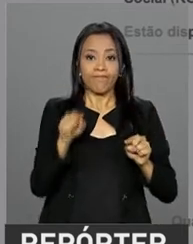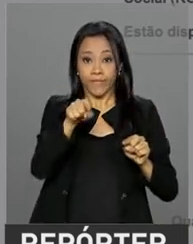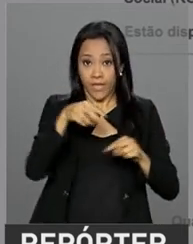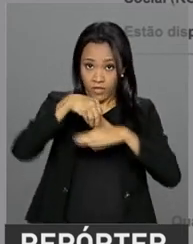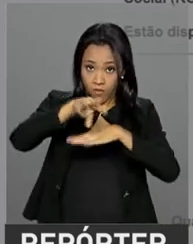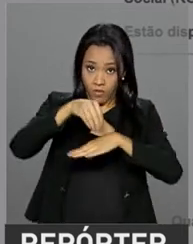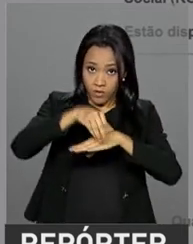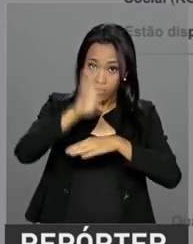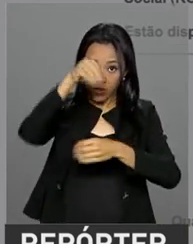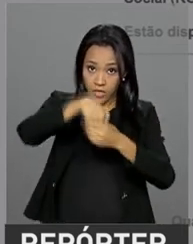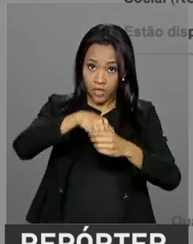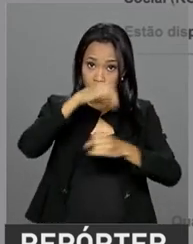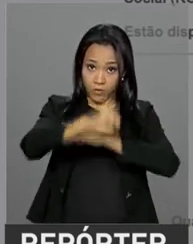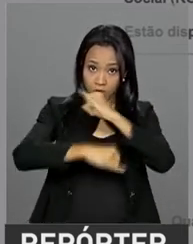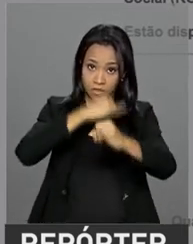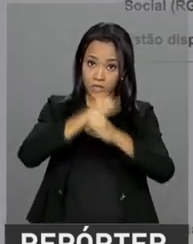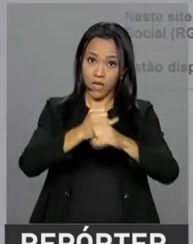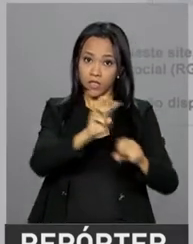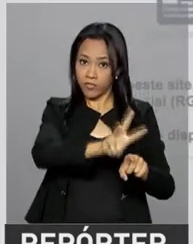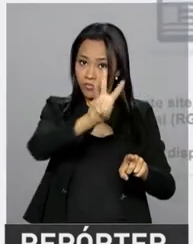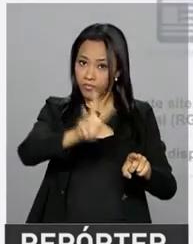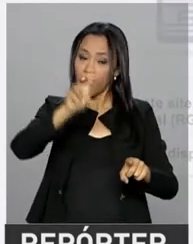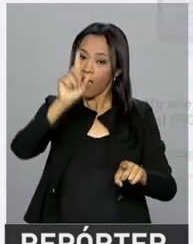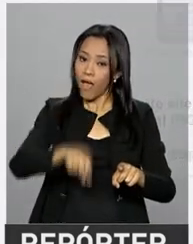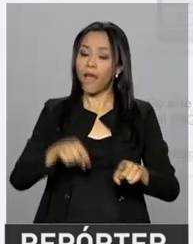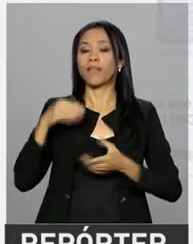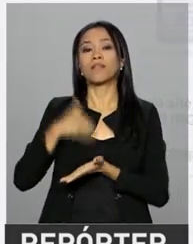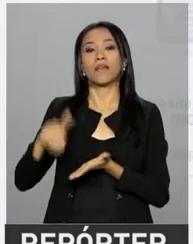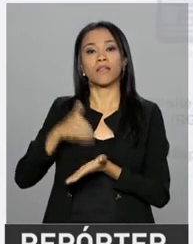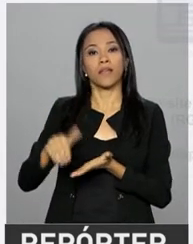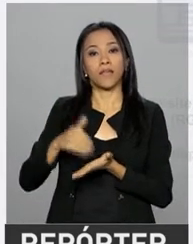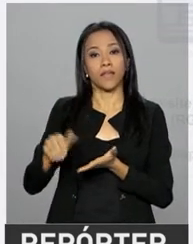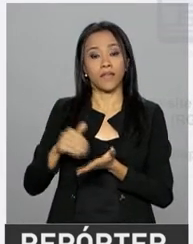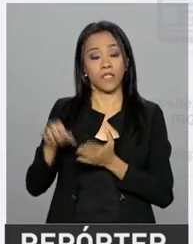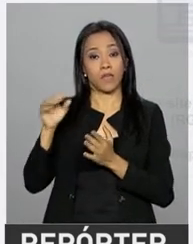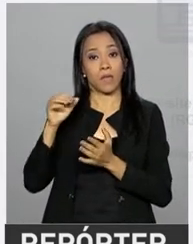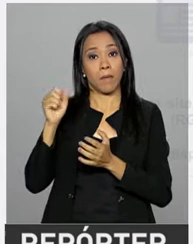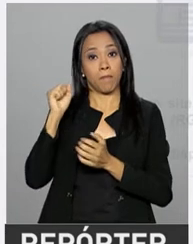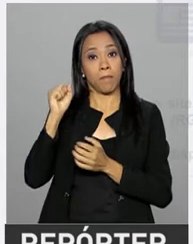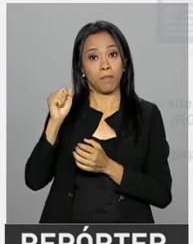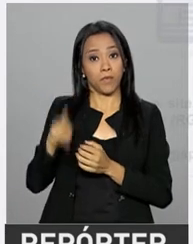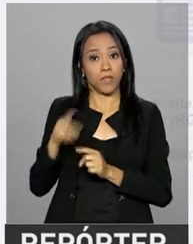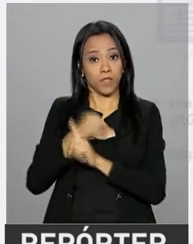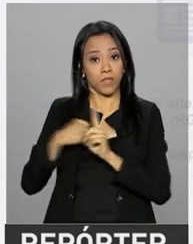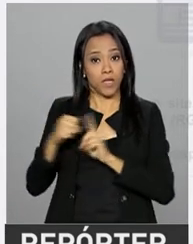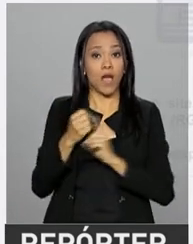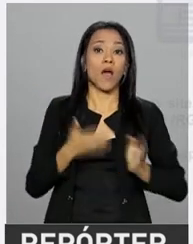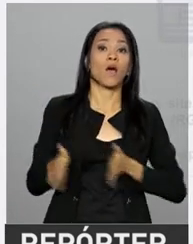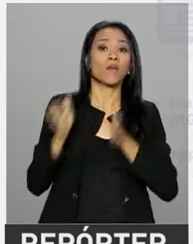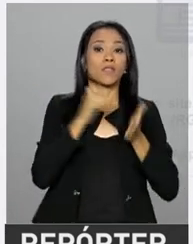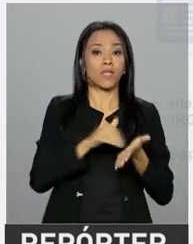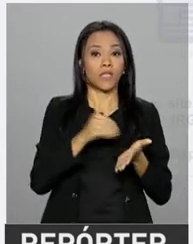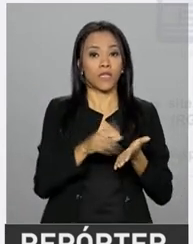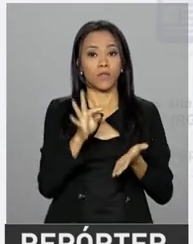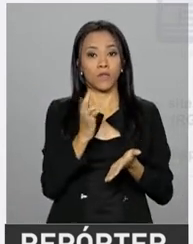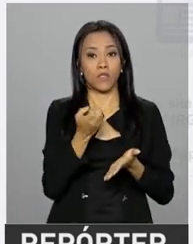do Ministério da Fazenda são da Secretaria de Previdência Social, Secretaria do Tesouro